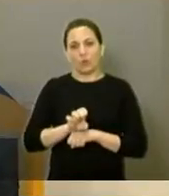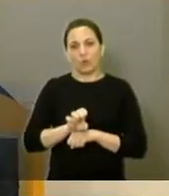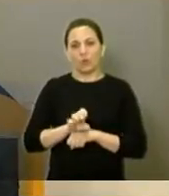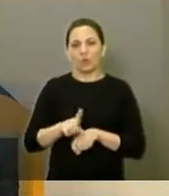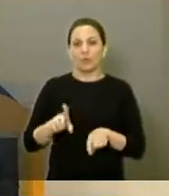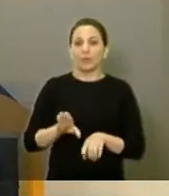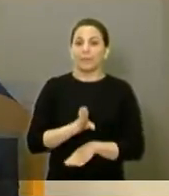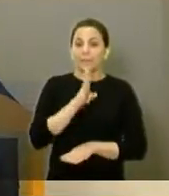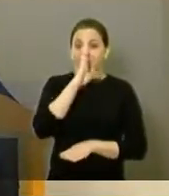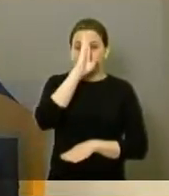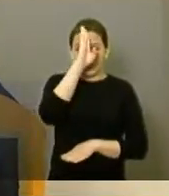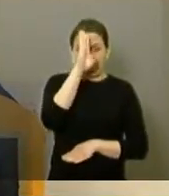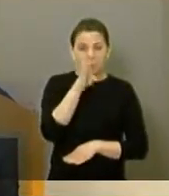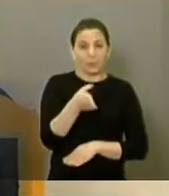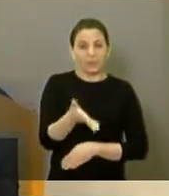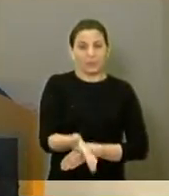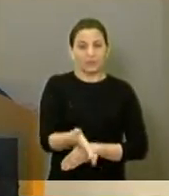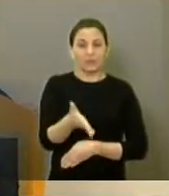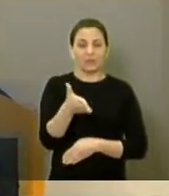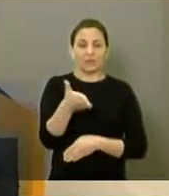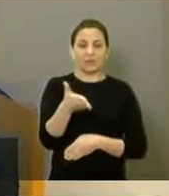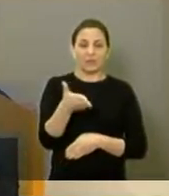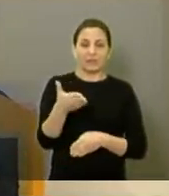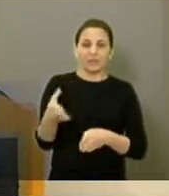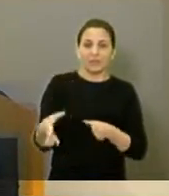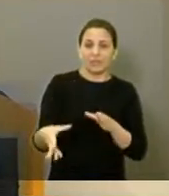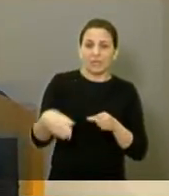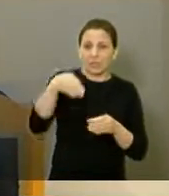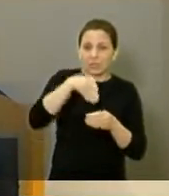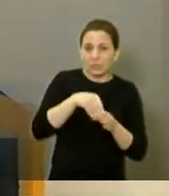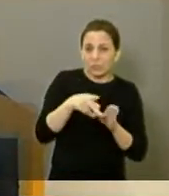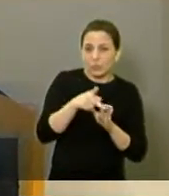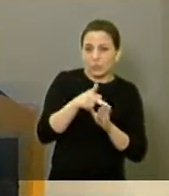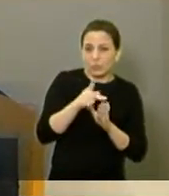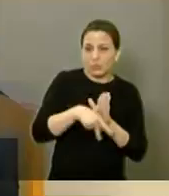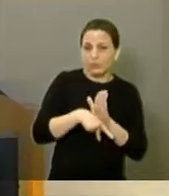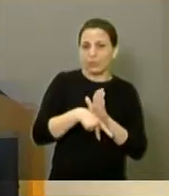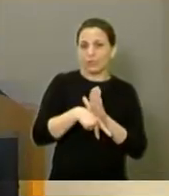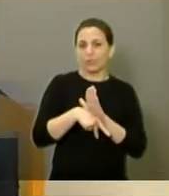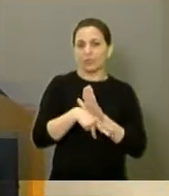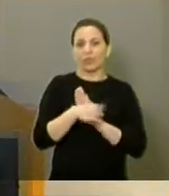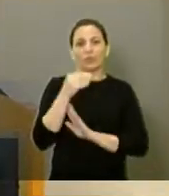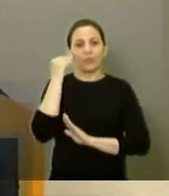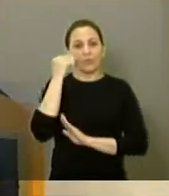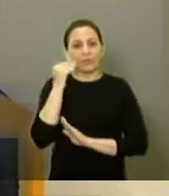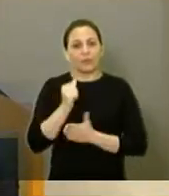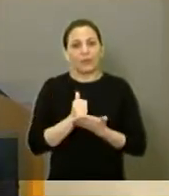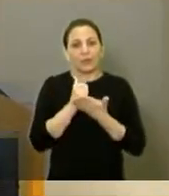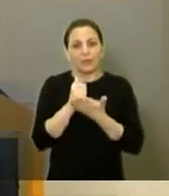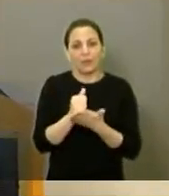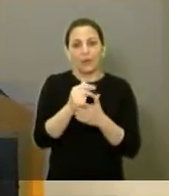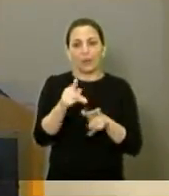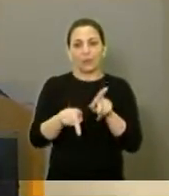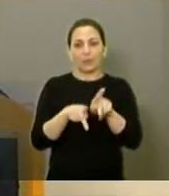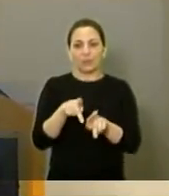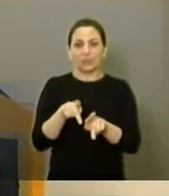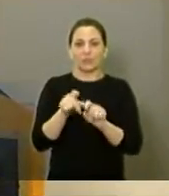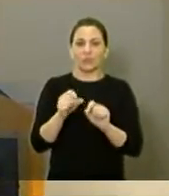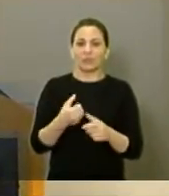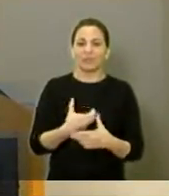inclusive hoje a entrar no projeto para a gente tentar beneficiar a população que está